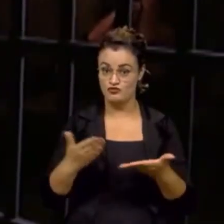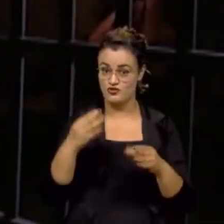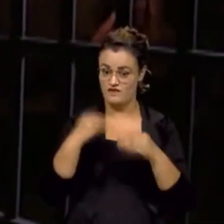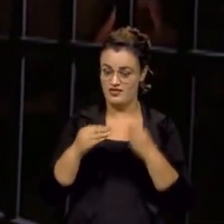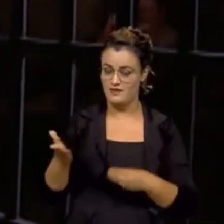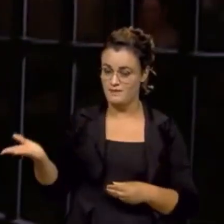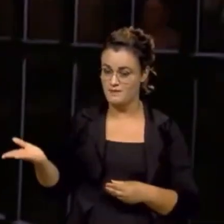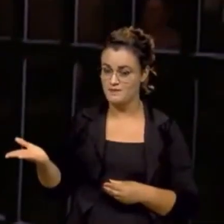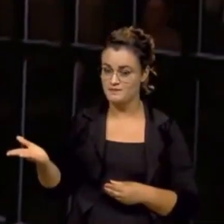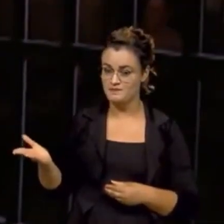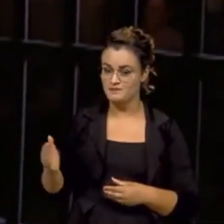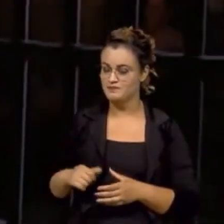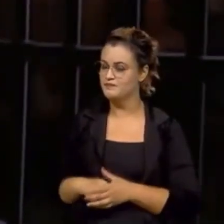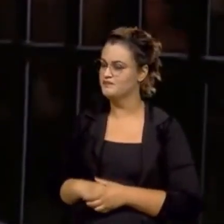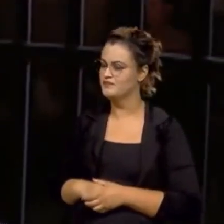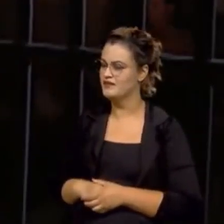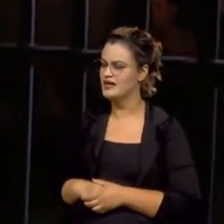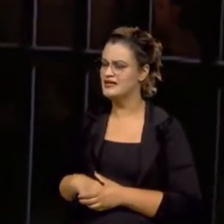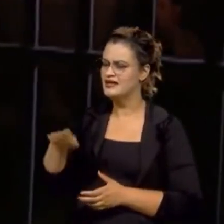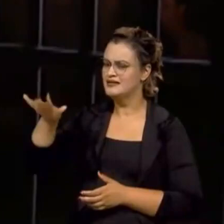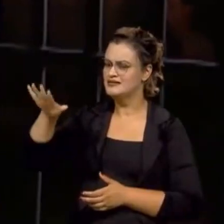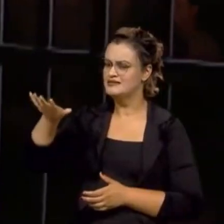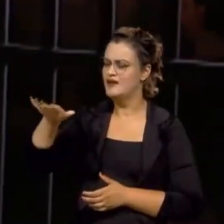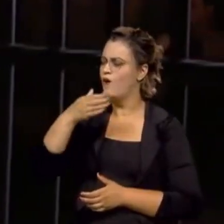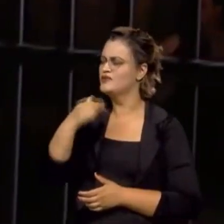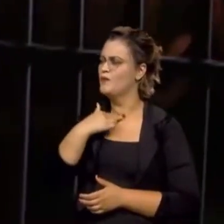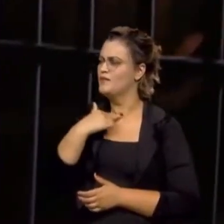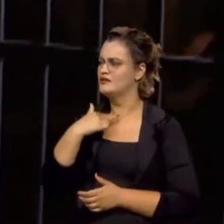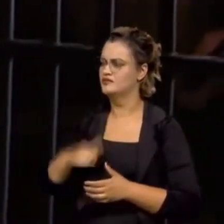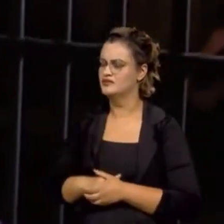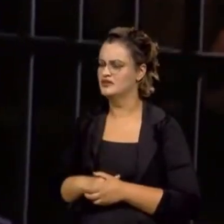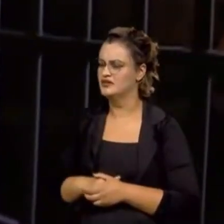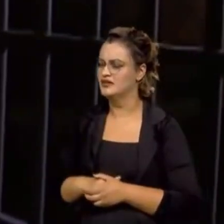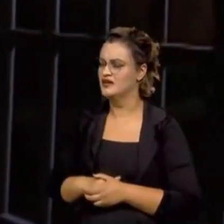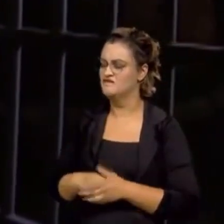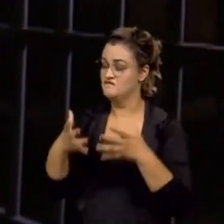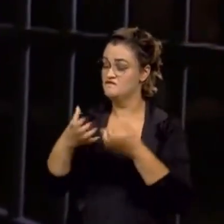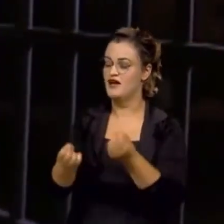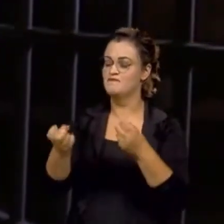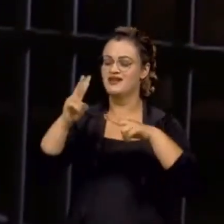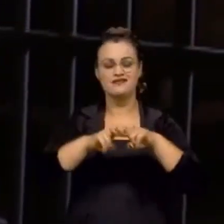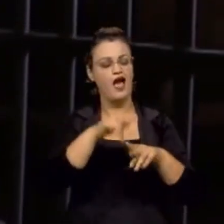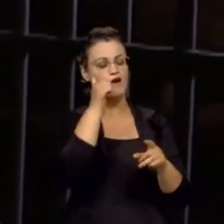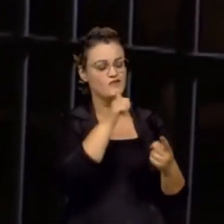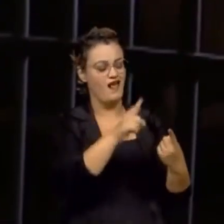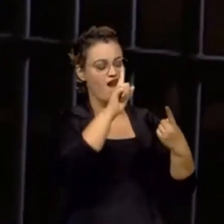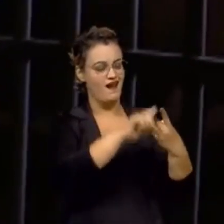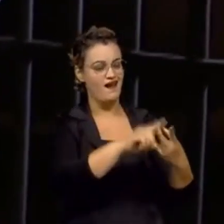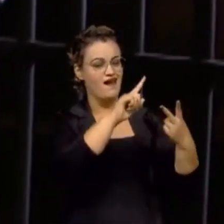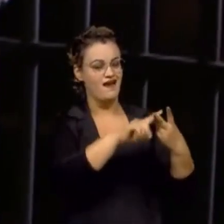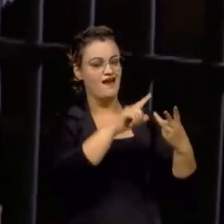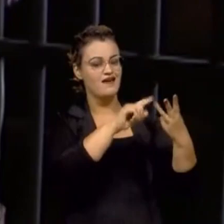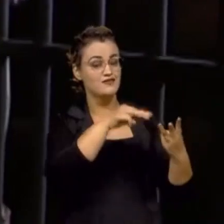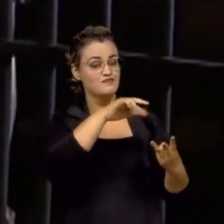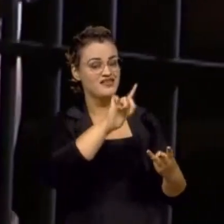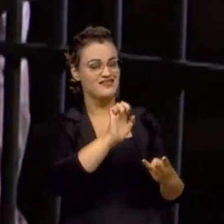Hoje, em A Escrava Isaura... O sargento está ocupado. Vai prender também a Condessa, Isaura e o canalha